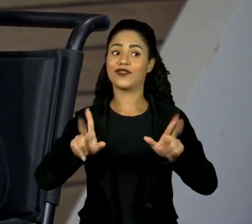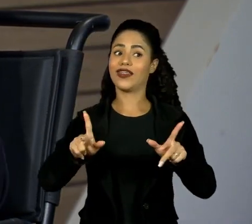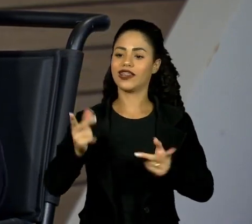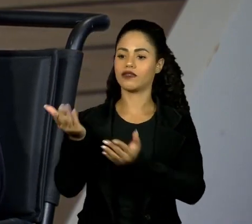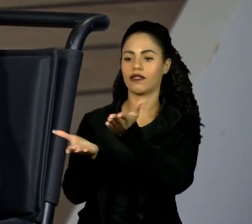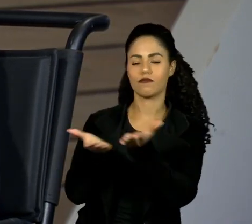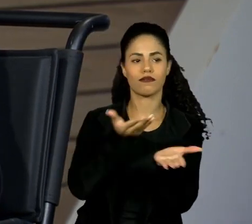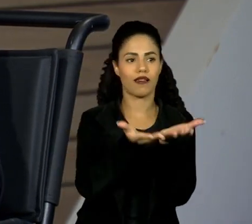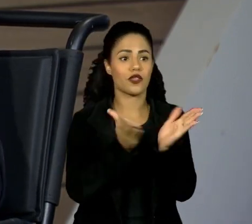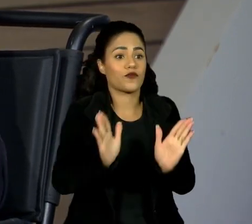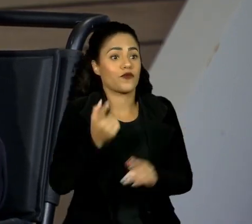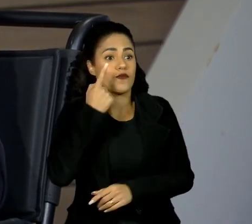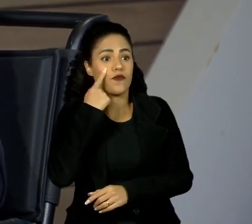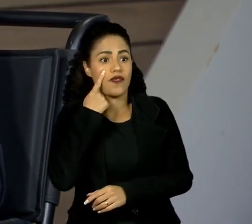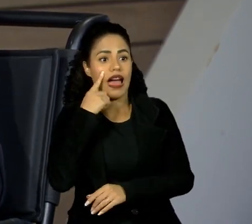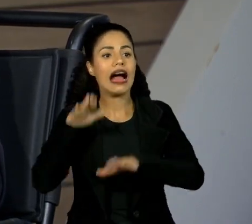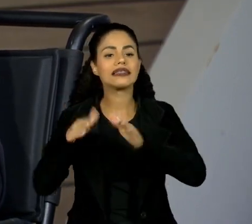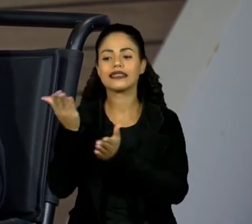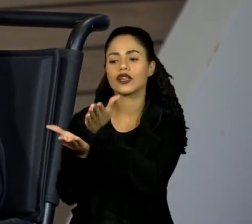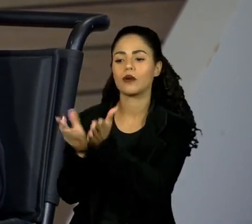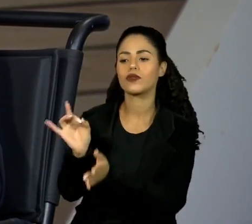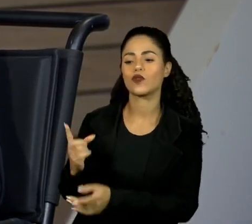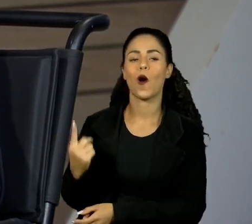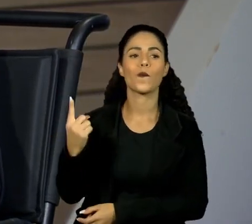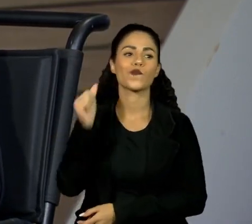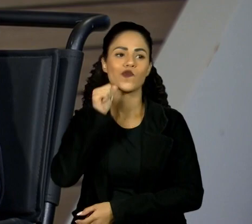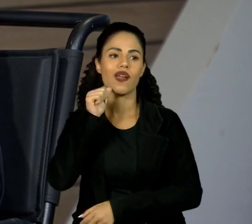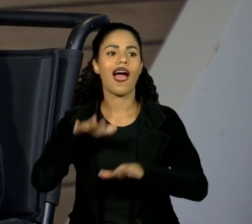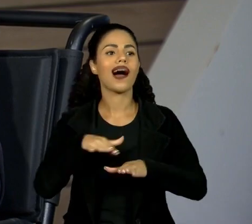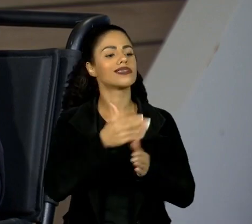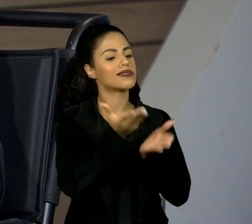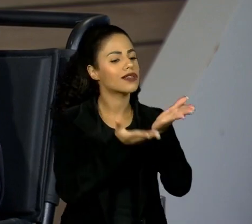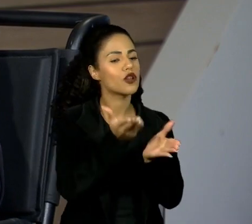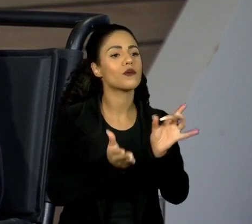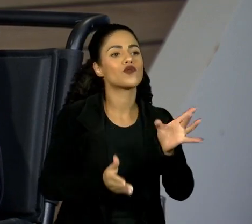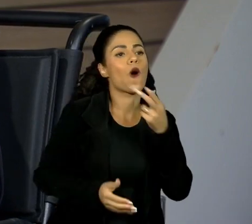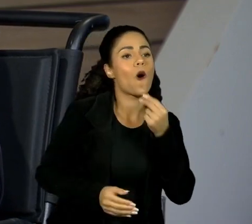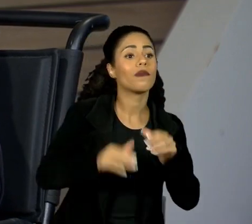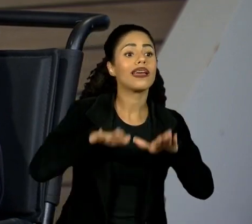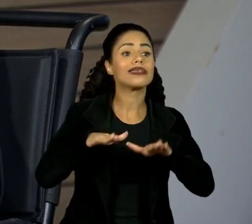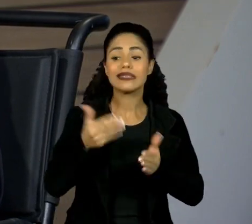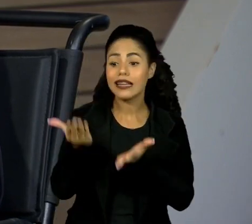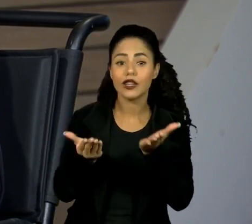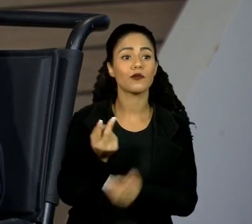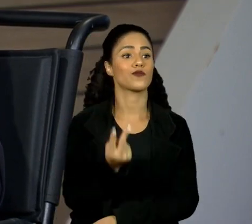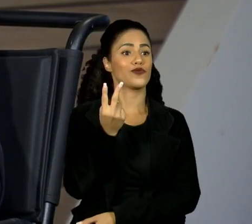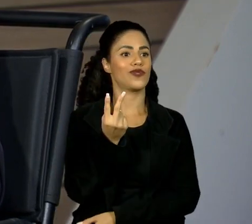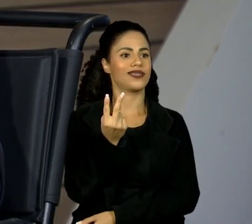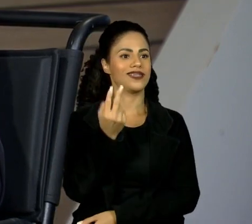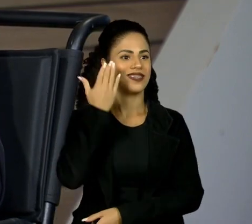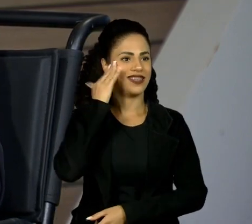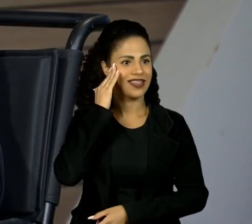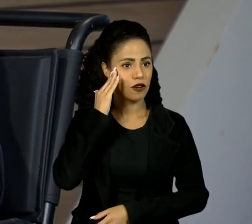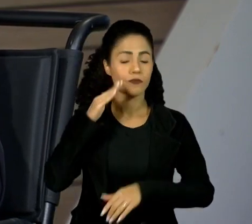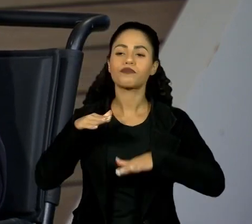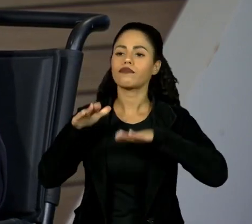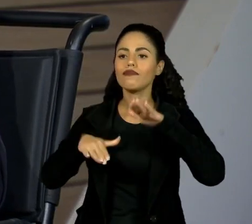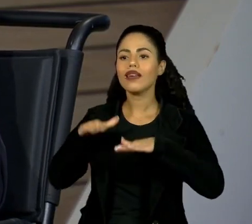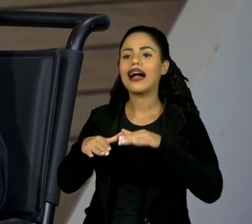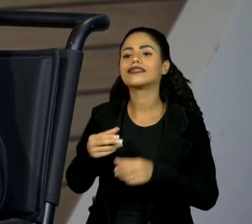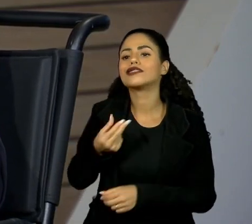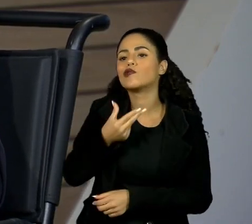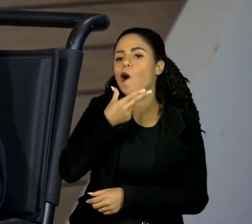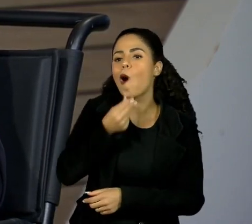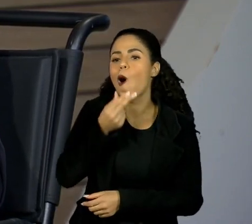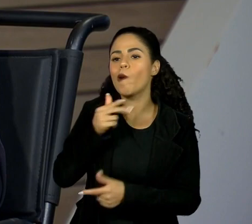pode ser dela, dele ou dos dois. Então, um homem pode ter varicocele, que são varizes no escroto, que em via